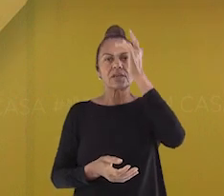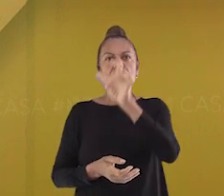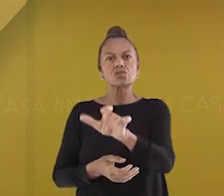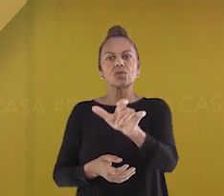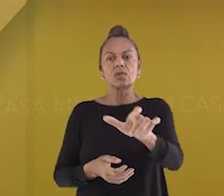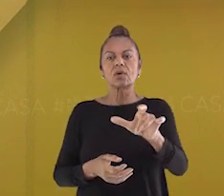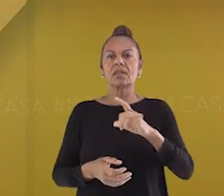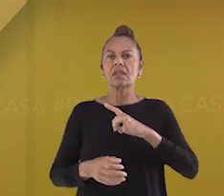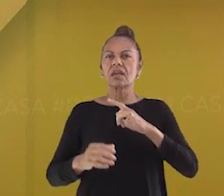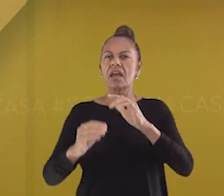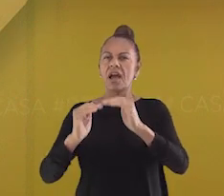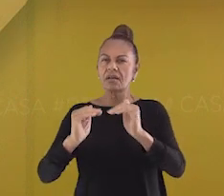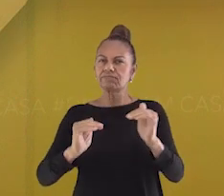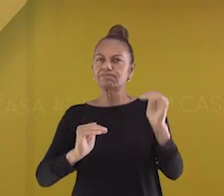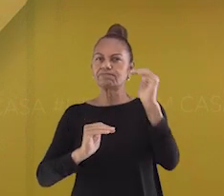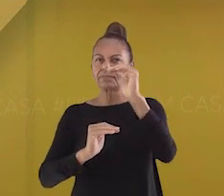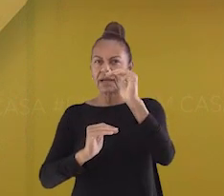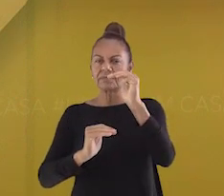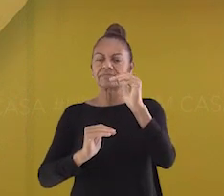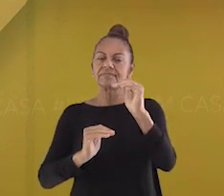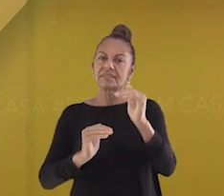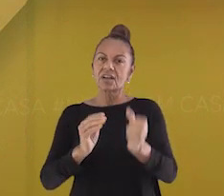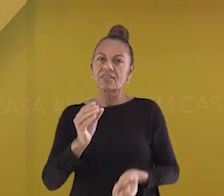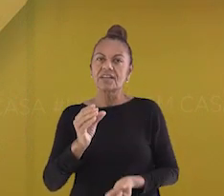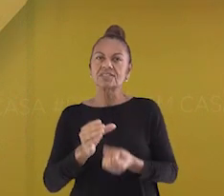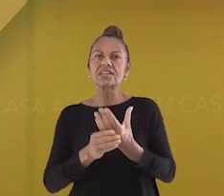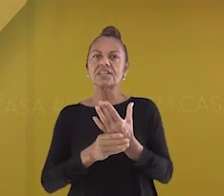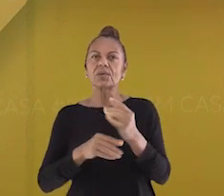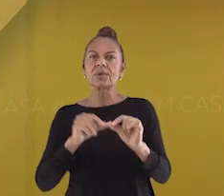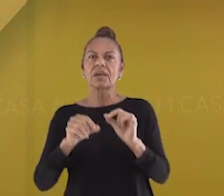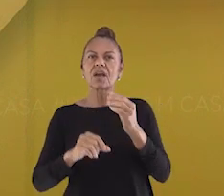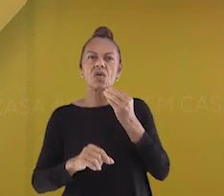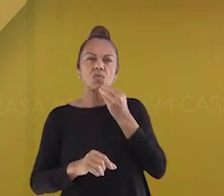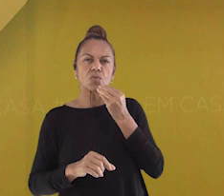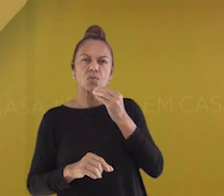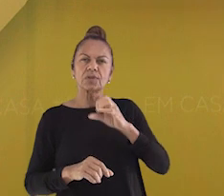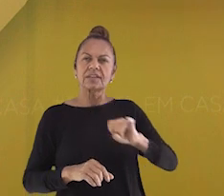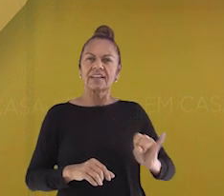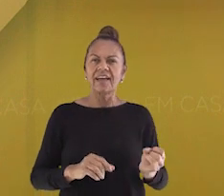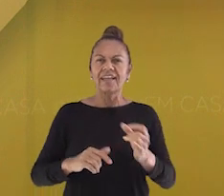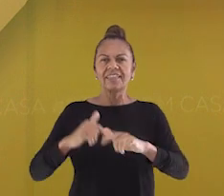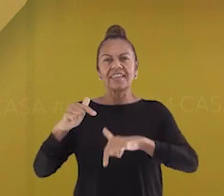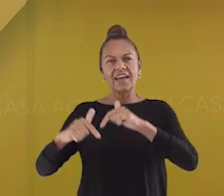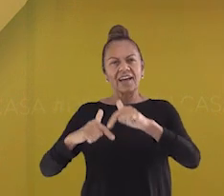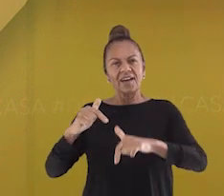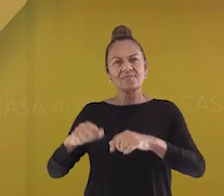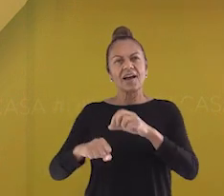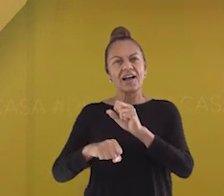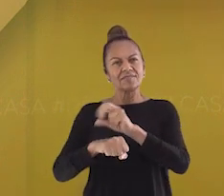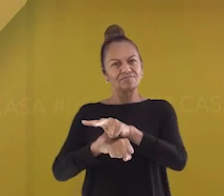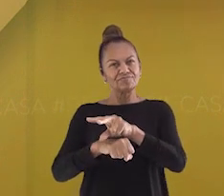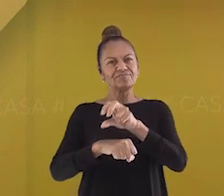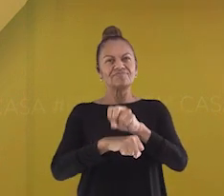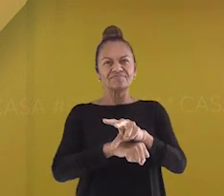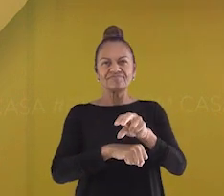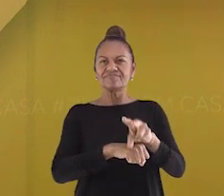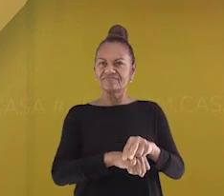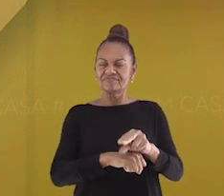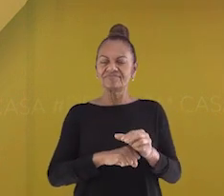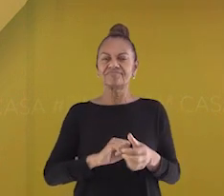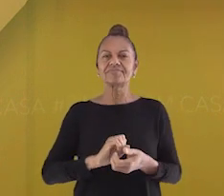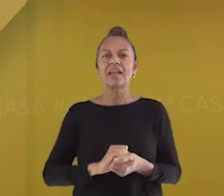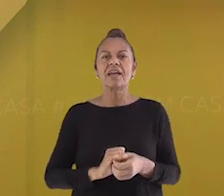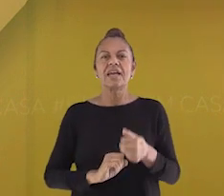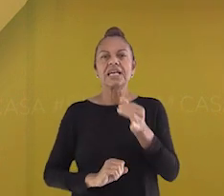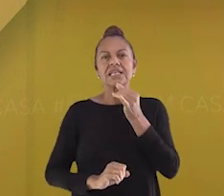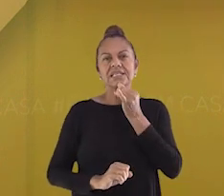por habitante apresenta um nível mais elevado, gerando assim mais oportunidades de trabalho para as